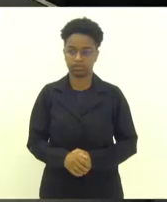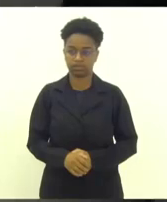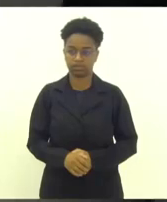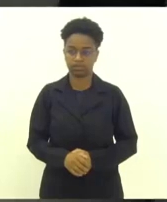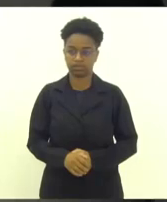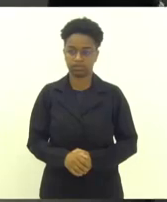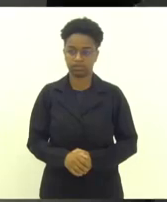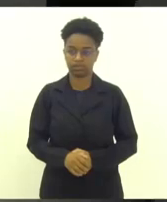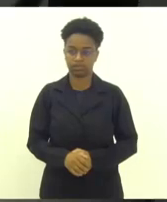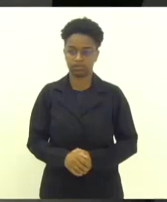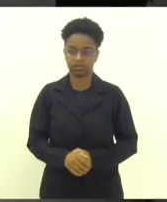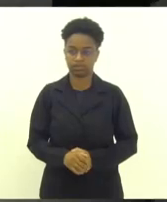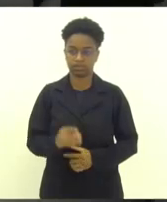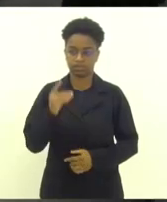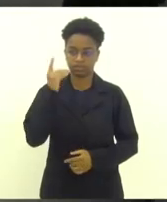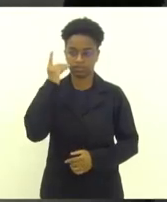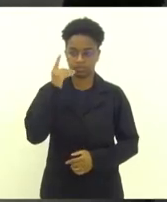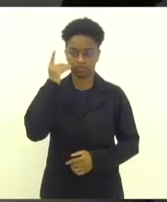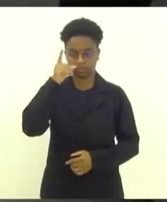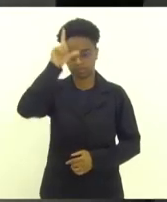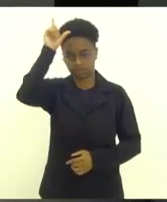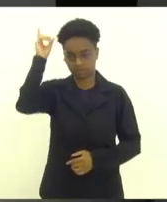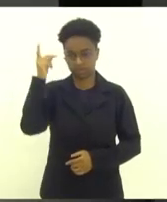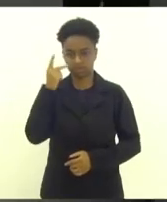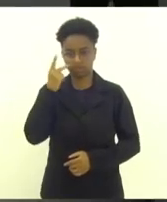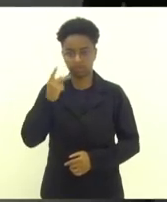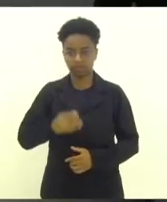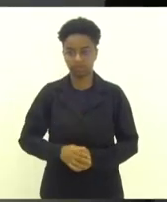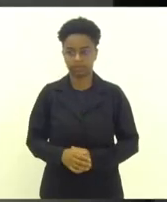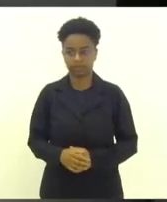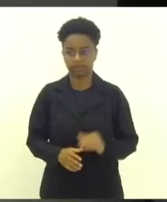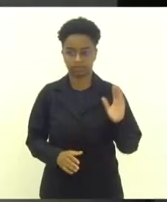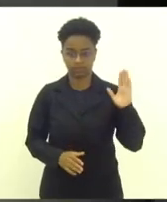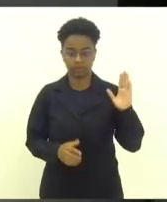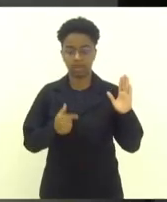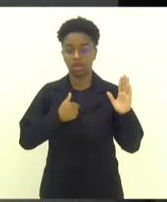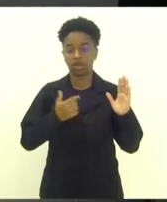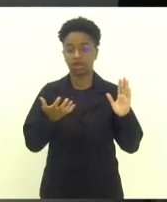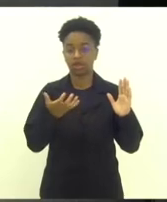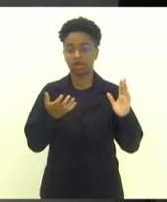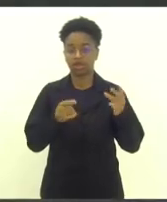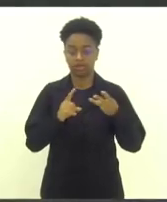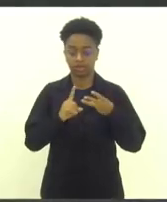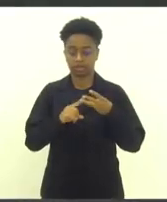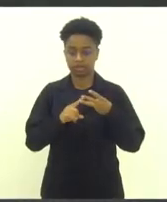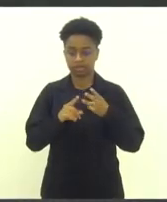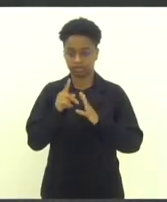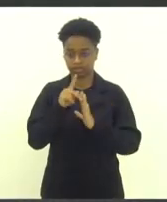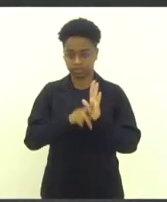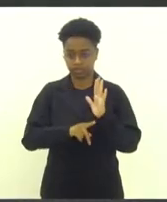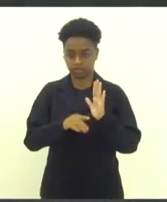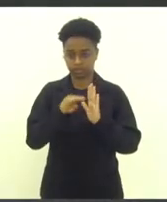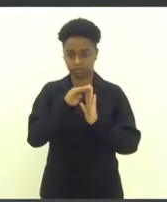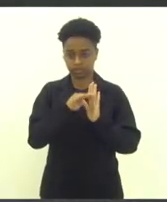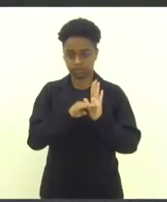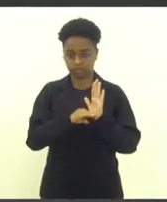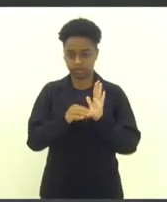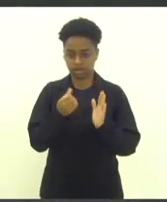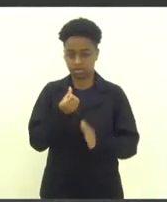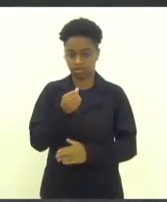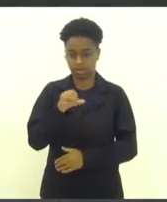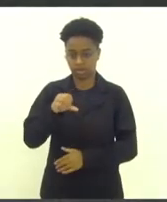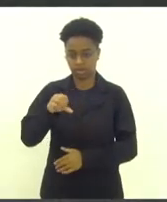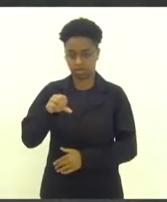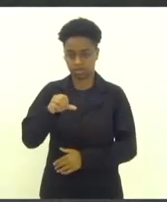Deputado Luiz eu queria Pode ficar à vontade terceiro projeto em Pauta senhor presidente 699